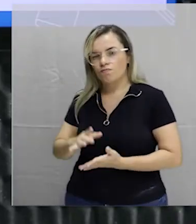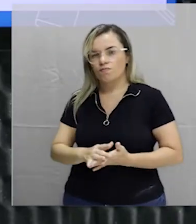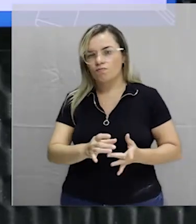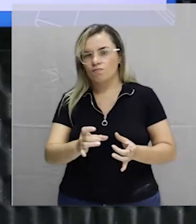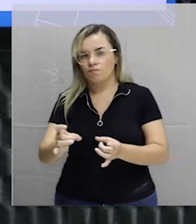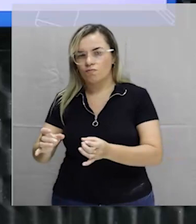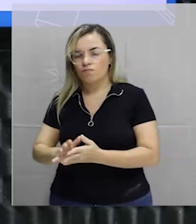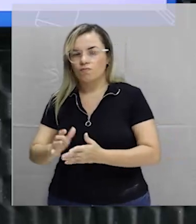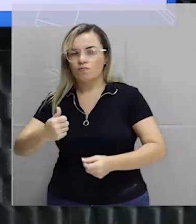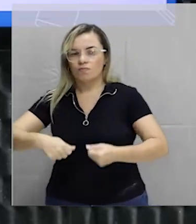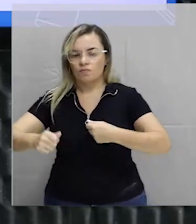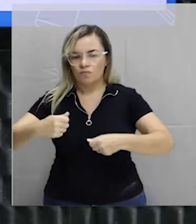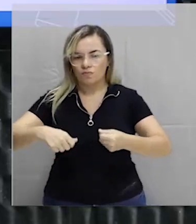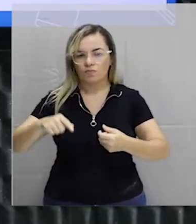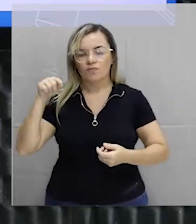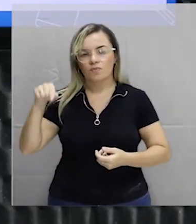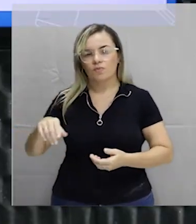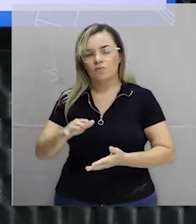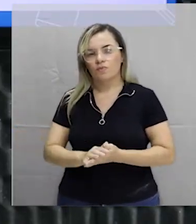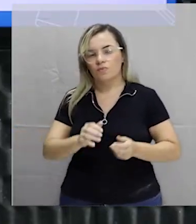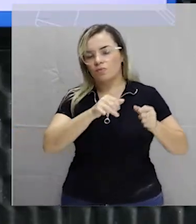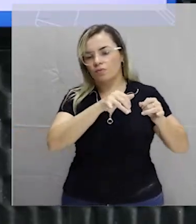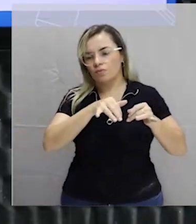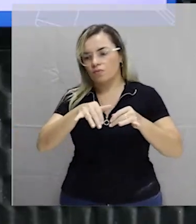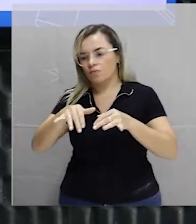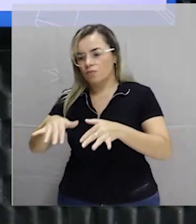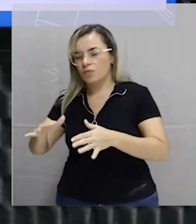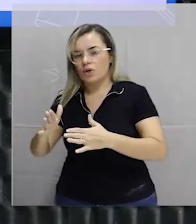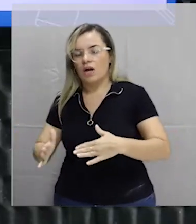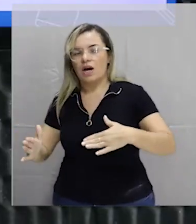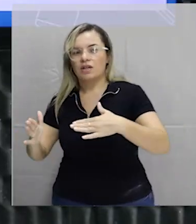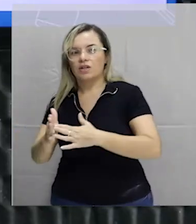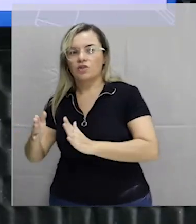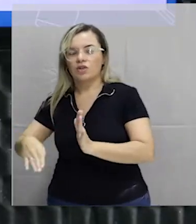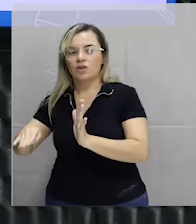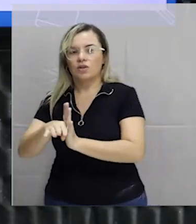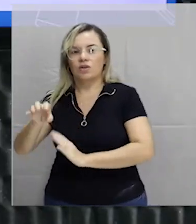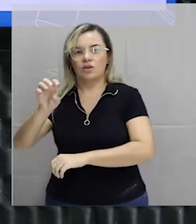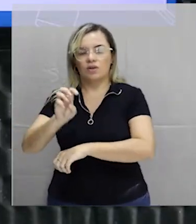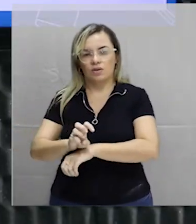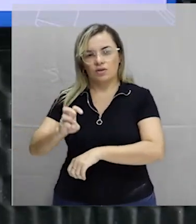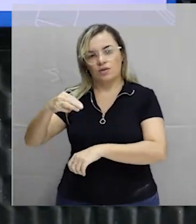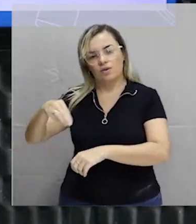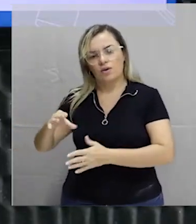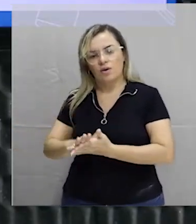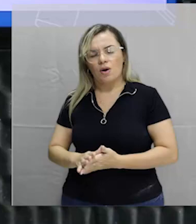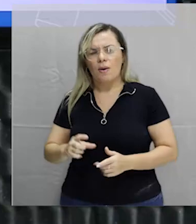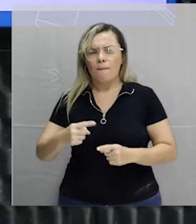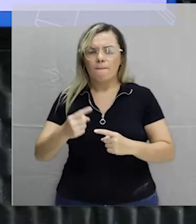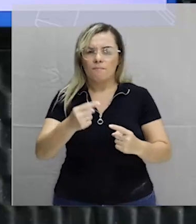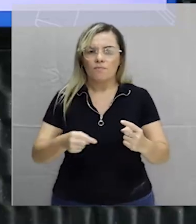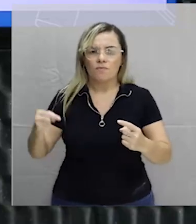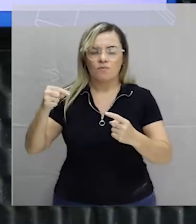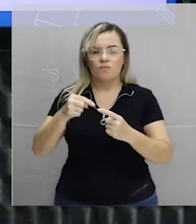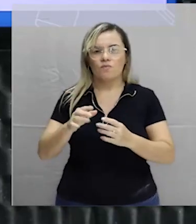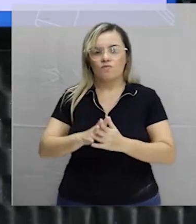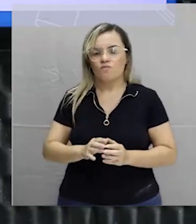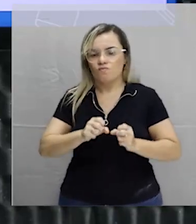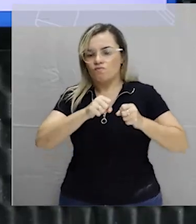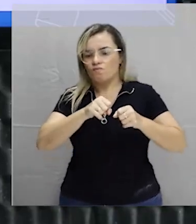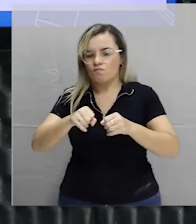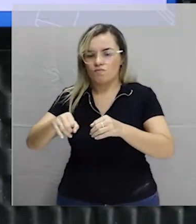interesse deles acabam sendo mercantis de expandir o domínio até o Maranhão. Expandir para quê? Para dominar o